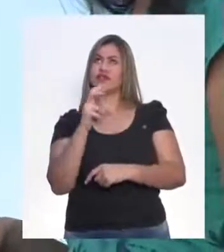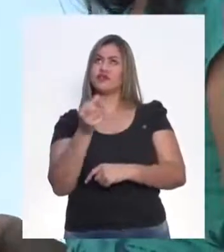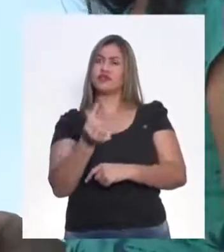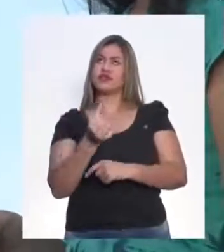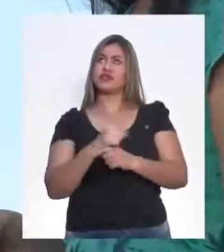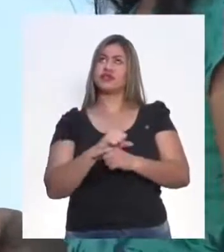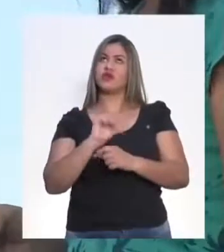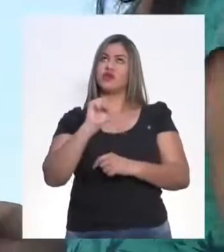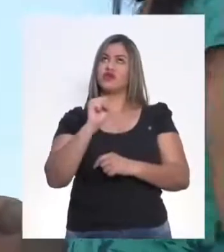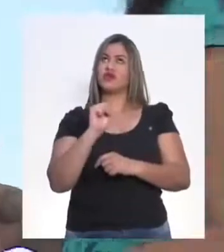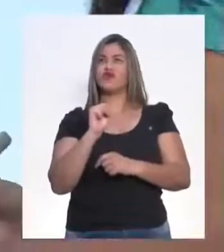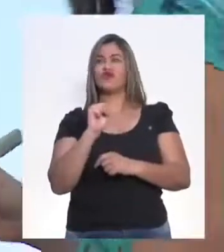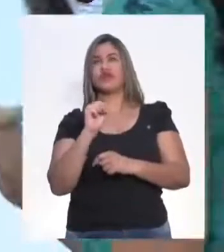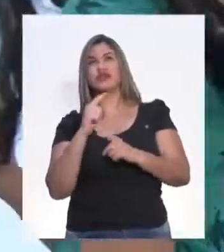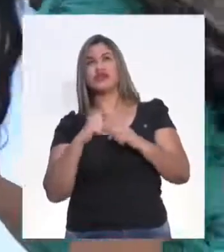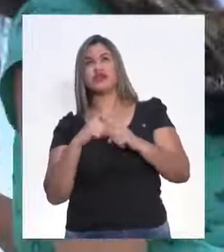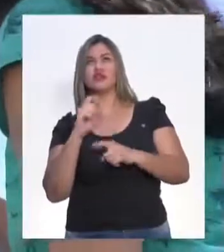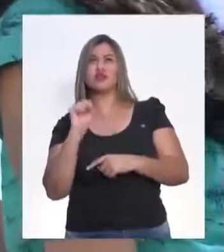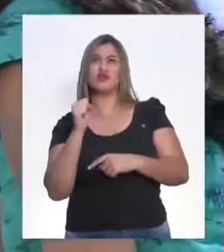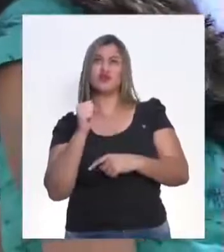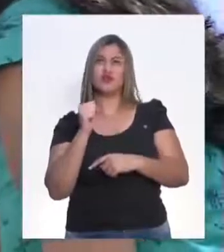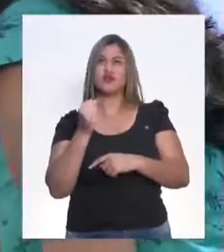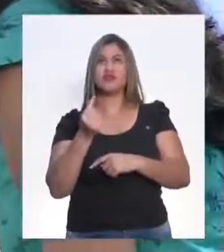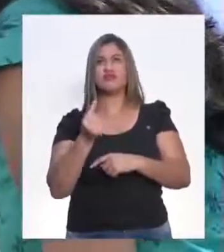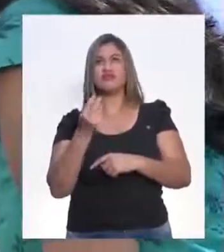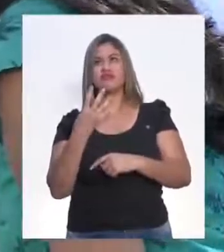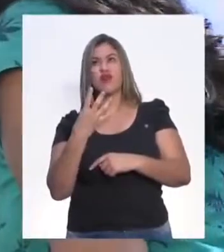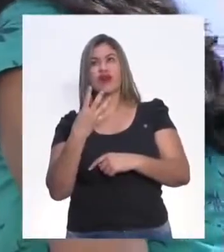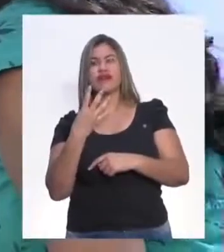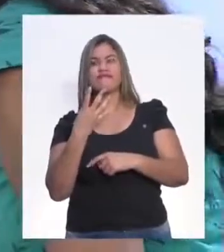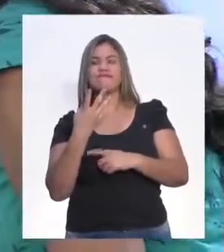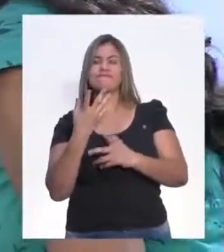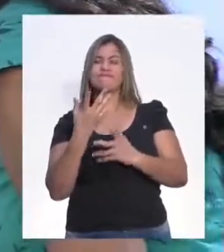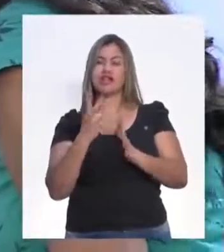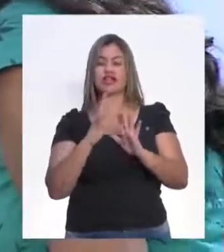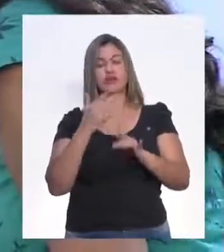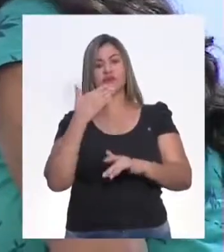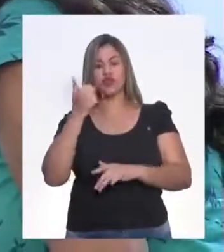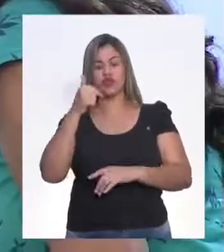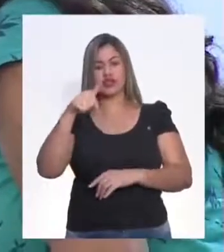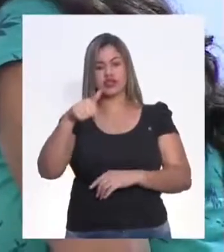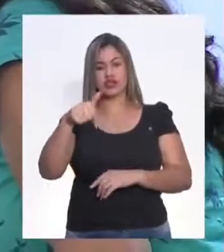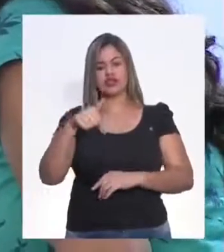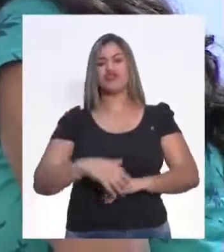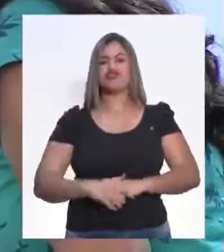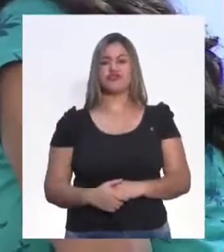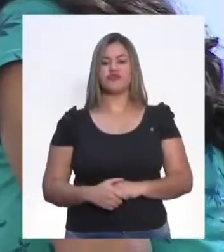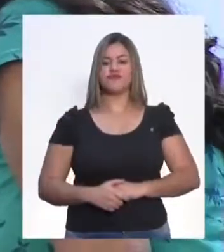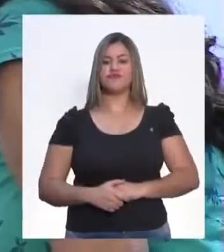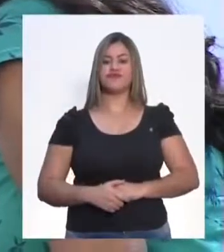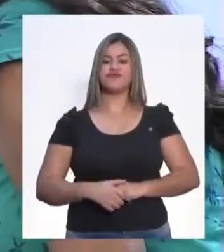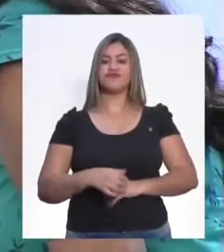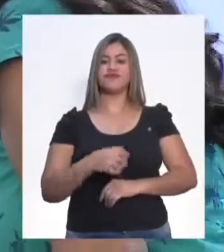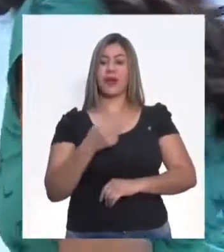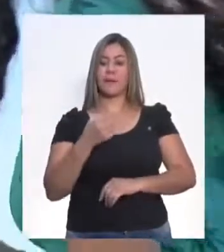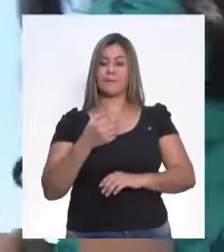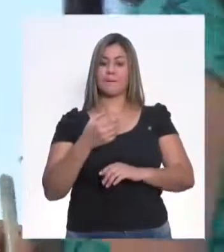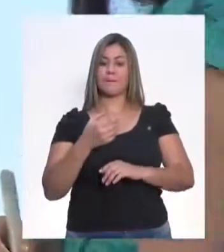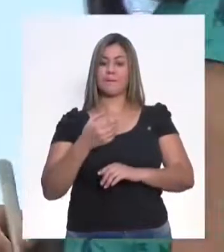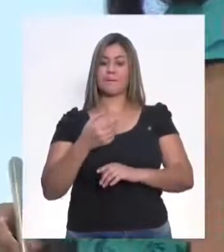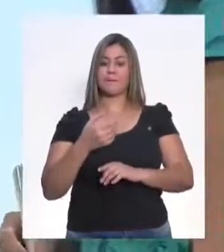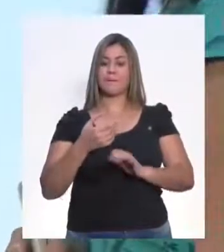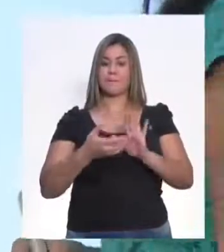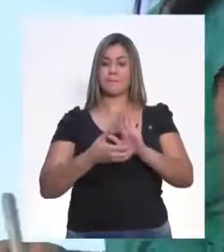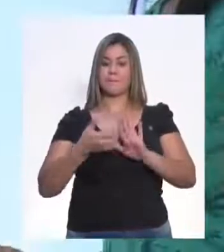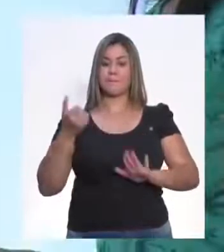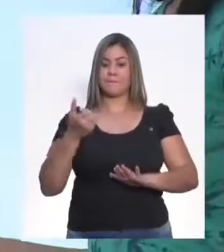vezes 8, 64. Então, 7, né? 7 vezes 8, 56.